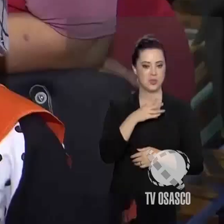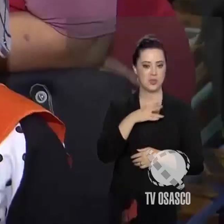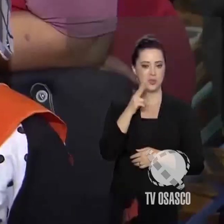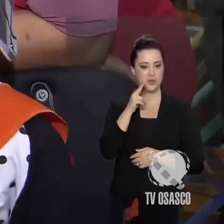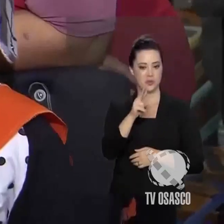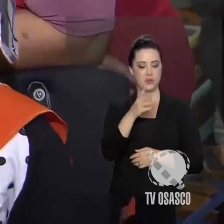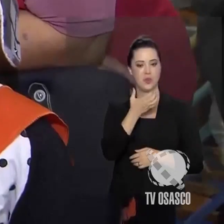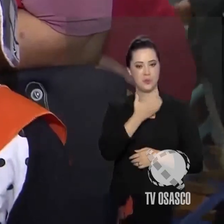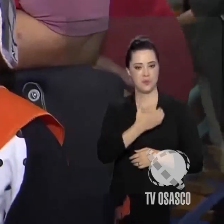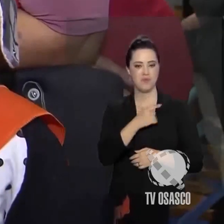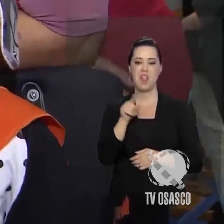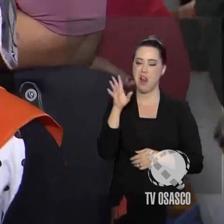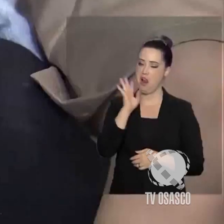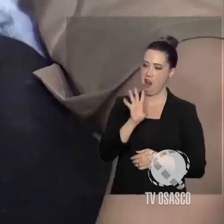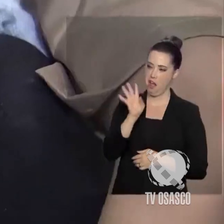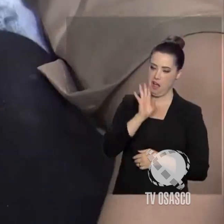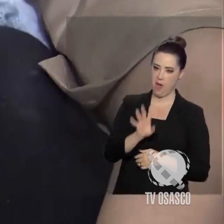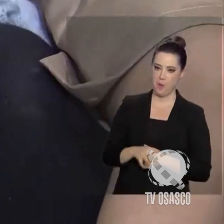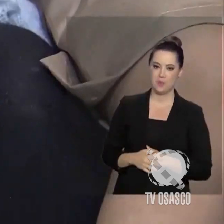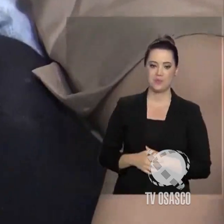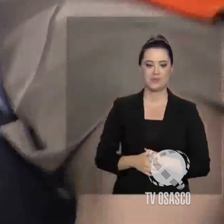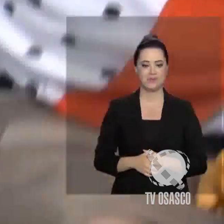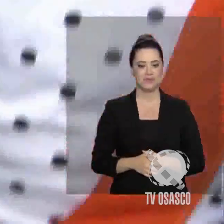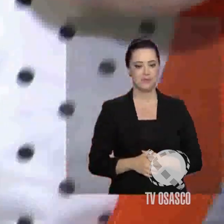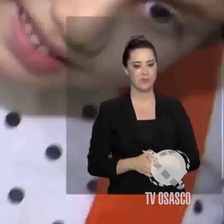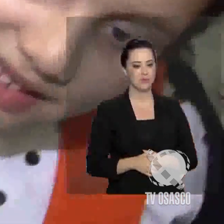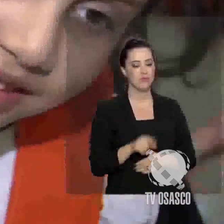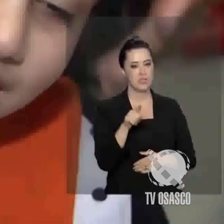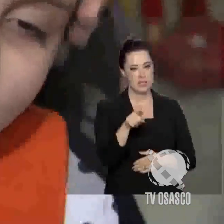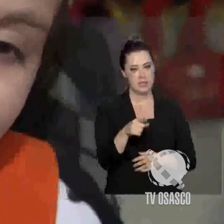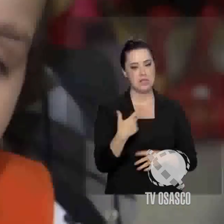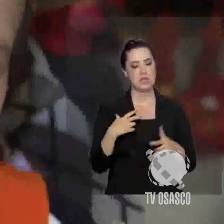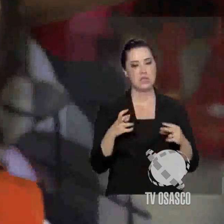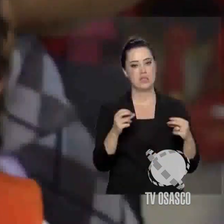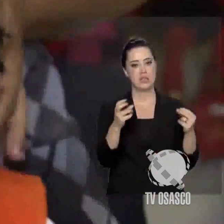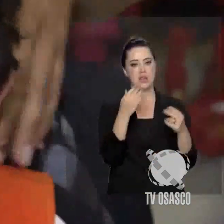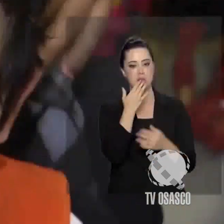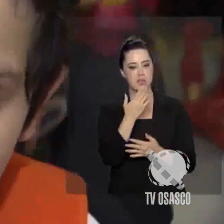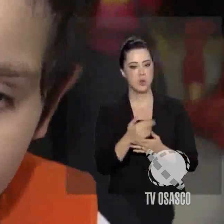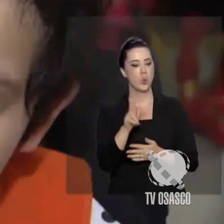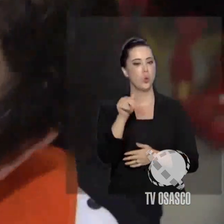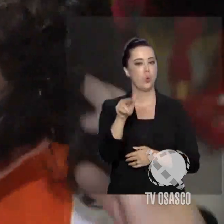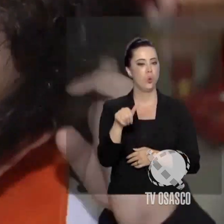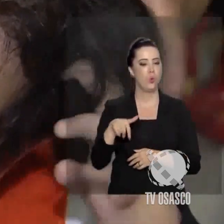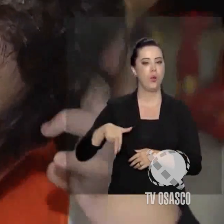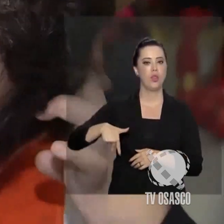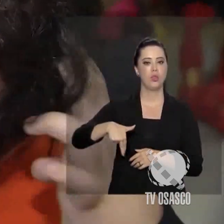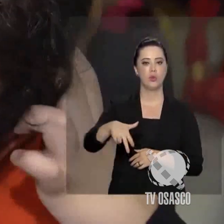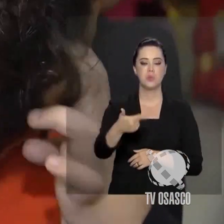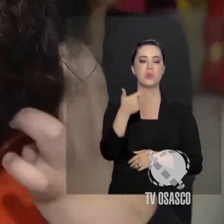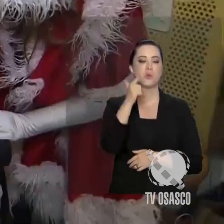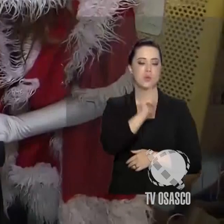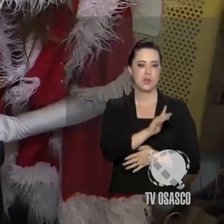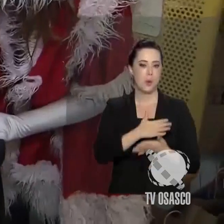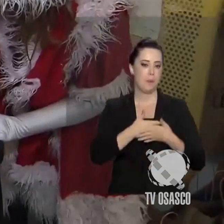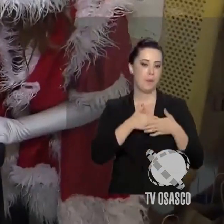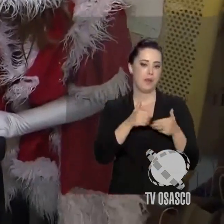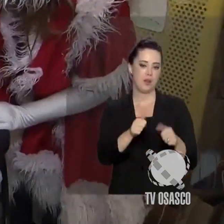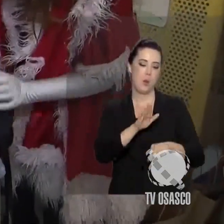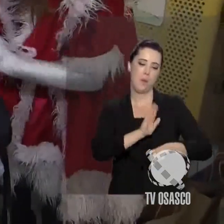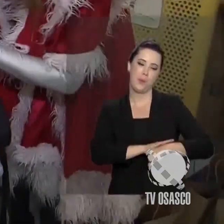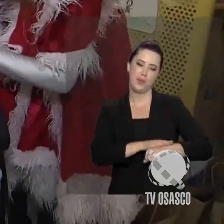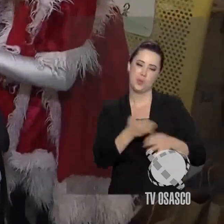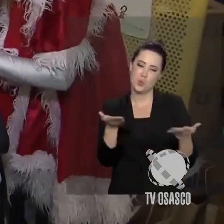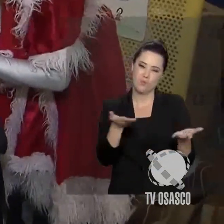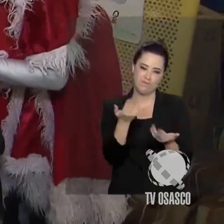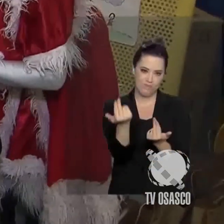Noel. Ele é muito legal. O garoto de 7 anos tem leucemia. Nunca andou, mas conseguiu se recuperar. Momentos como